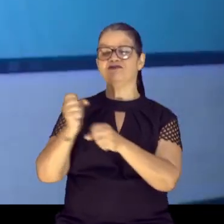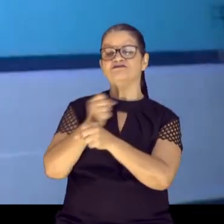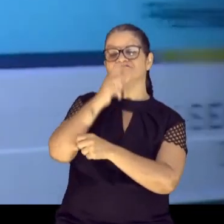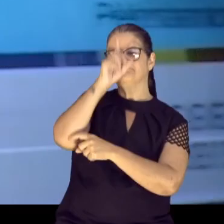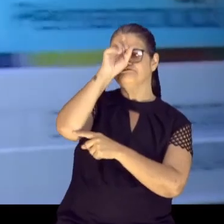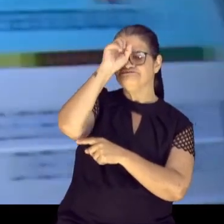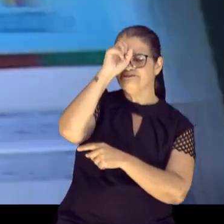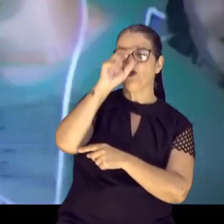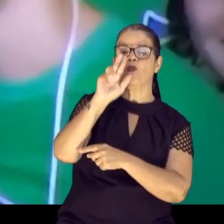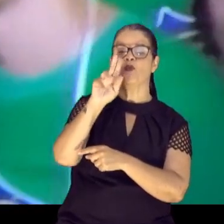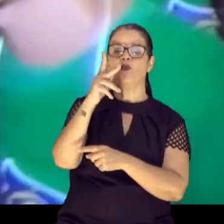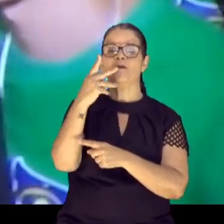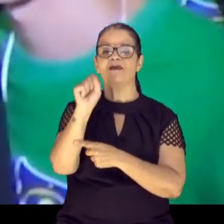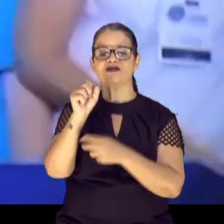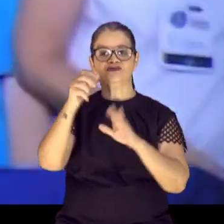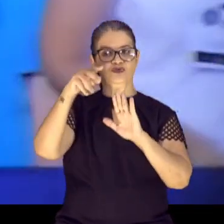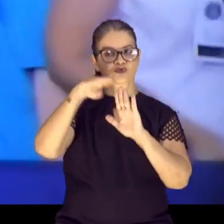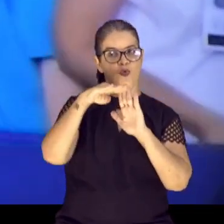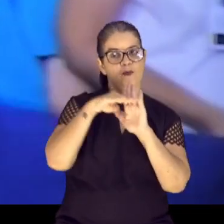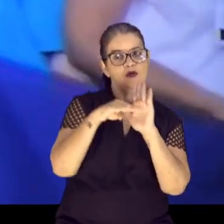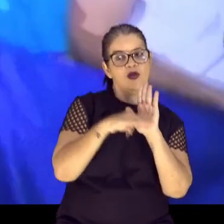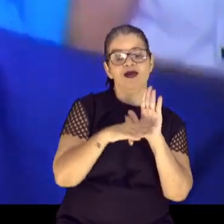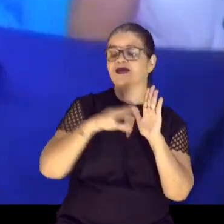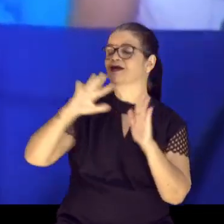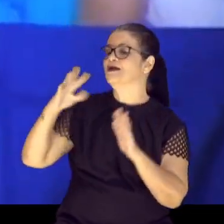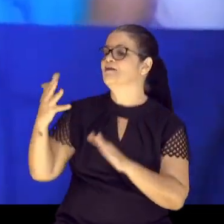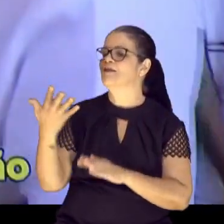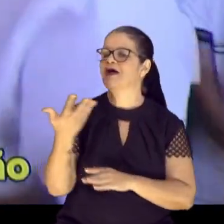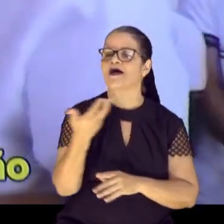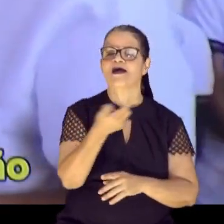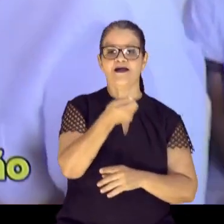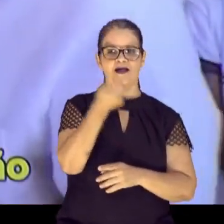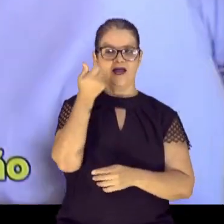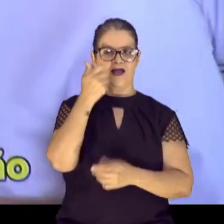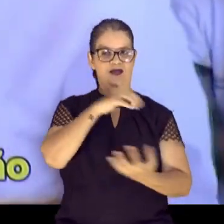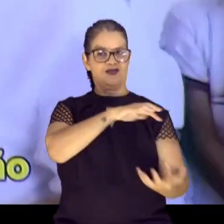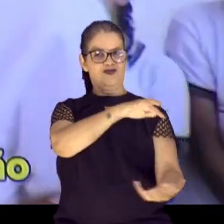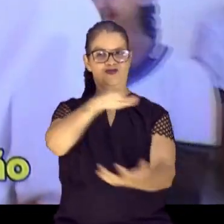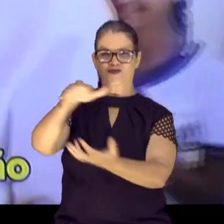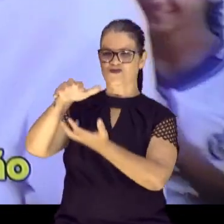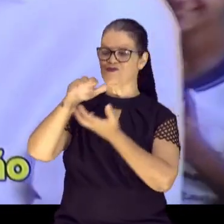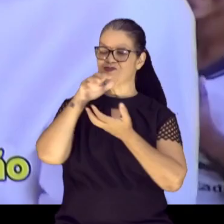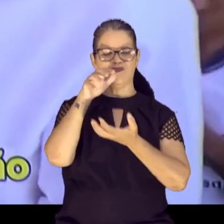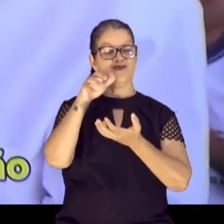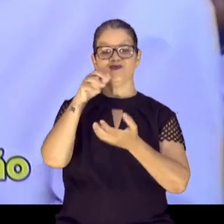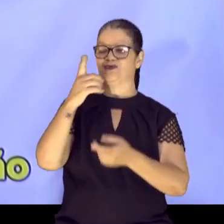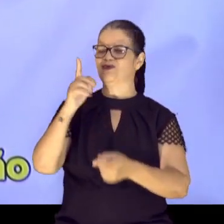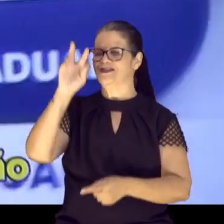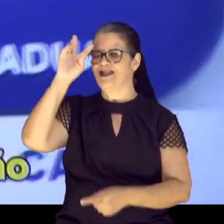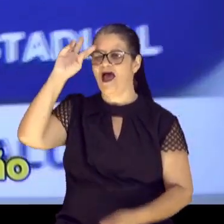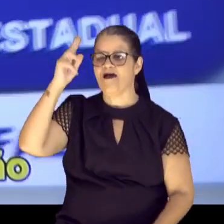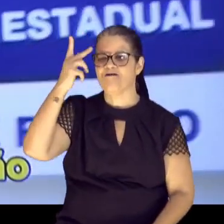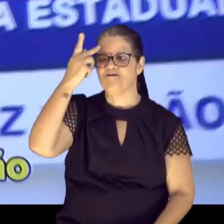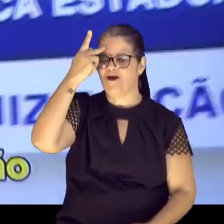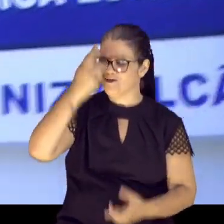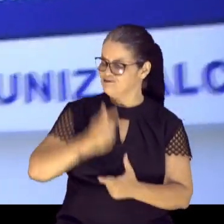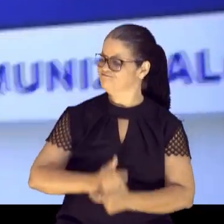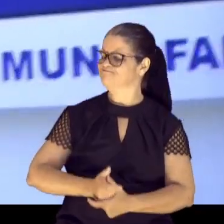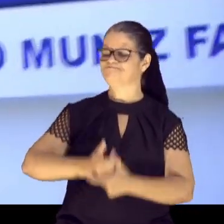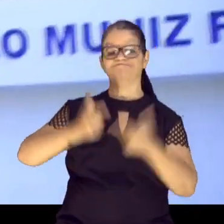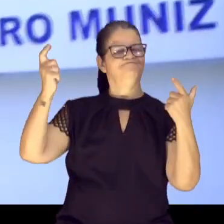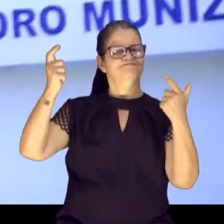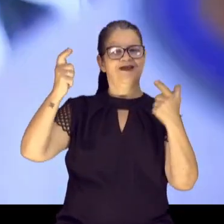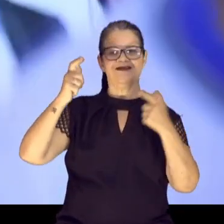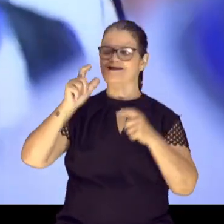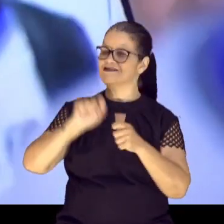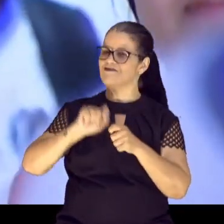das UPAs, do programa Ganhe o Mundo, da grande revolução feita na educação, sem